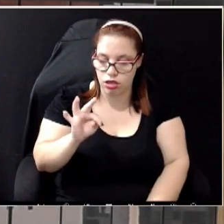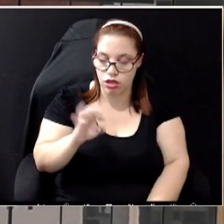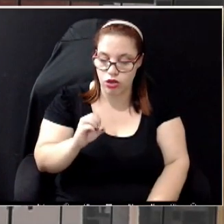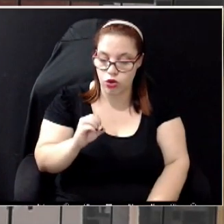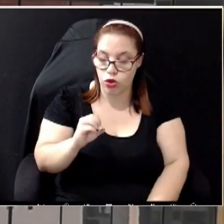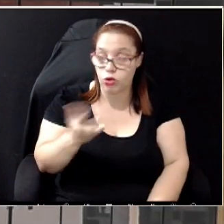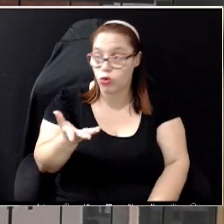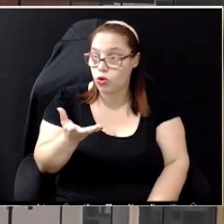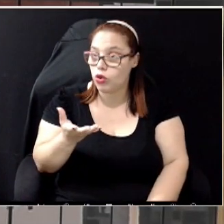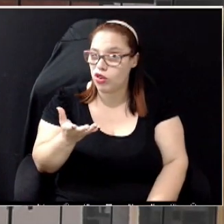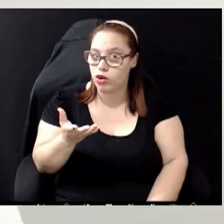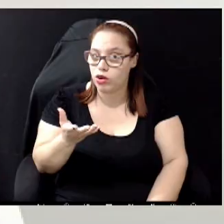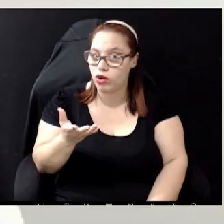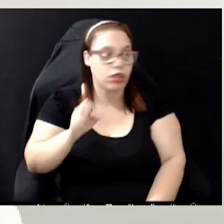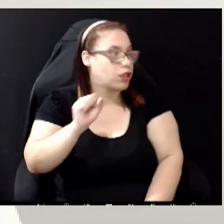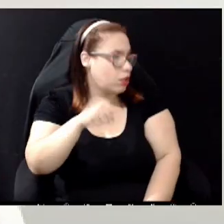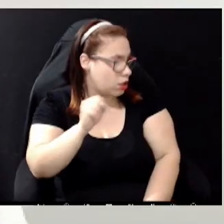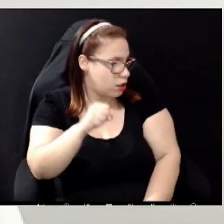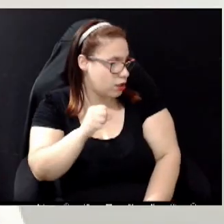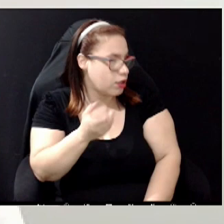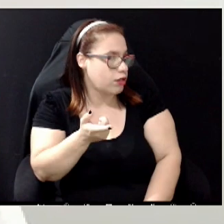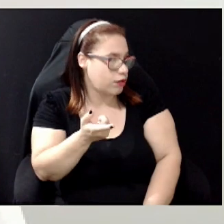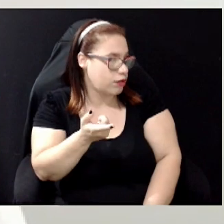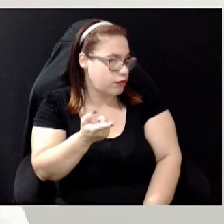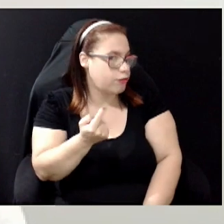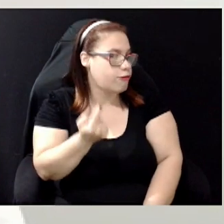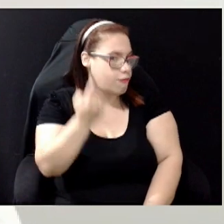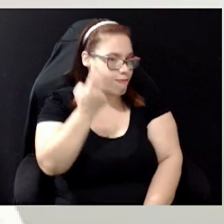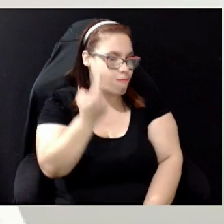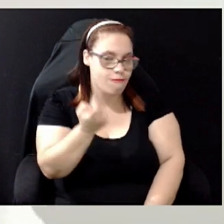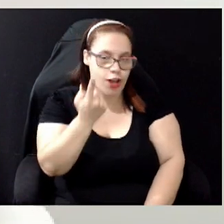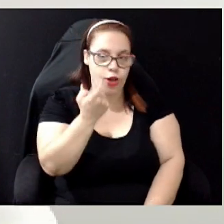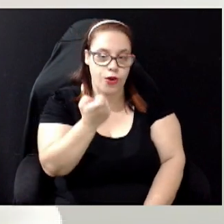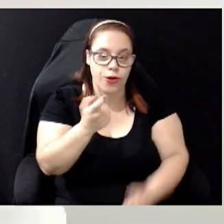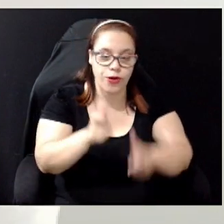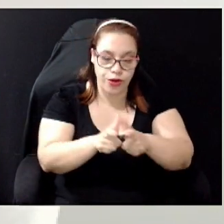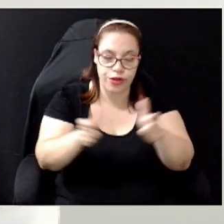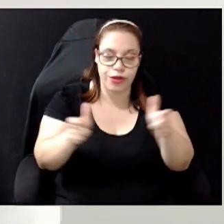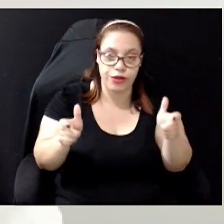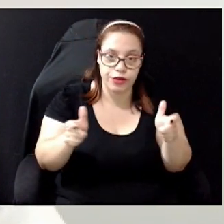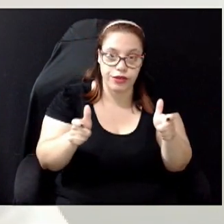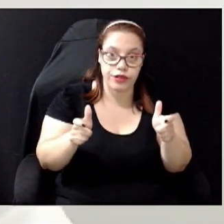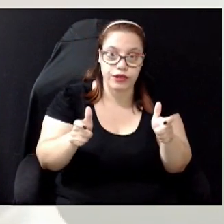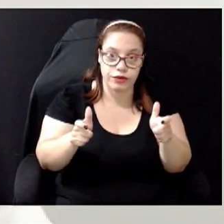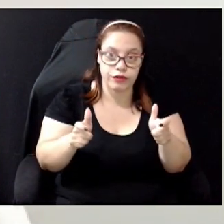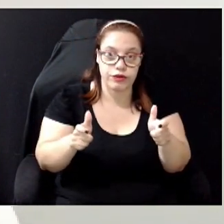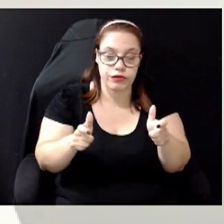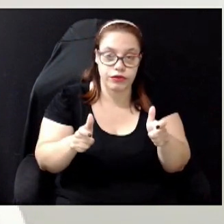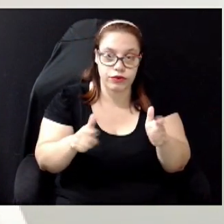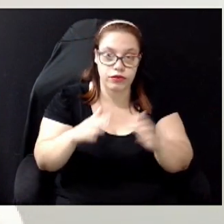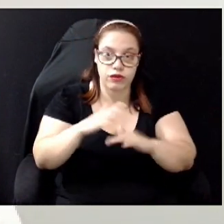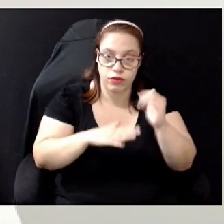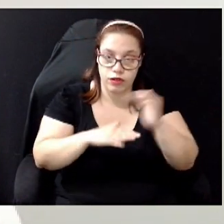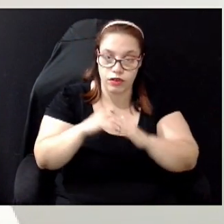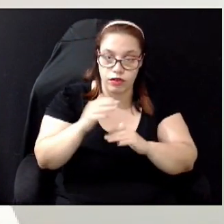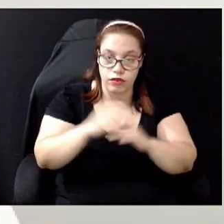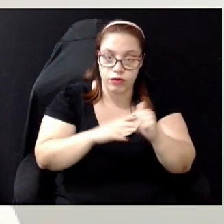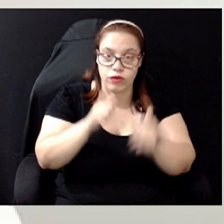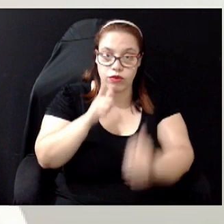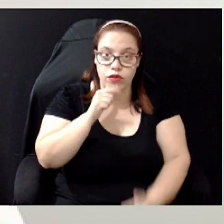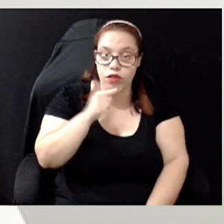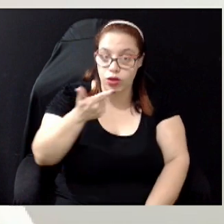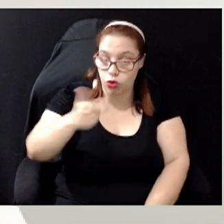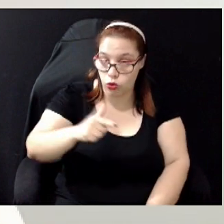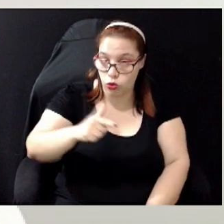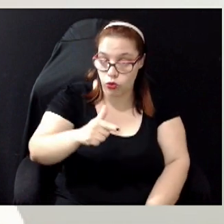É, produção de água, né? sim, é ainda. A Anhumas é uma das maiores. E com a Anhumas entrando em operação no tratamento de